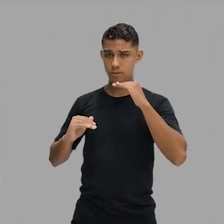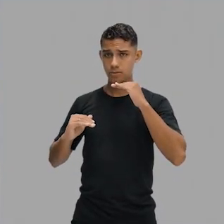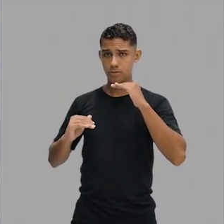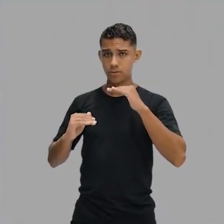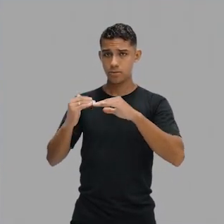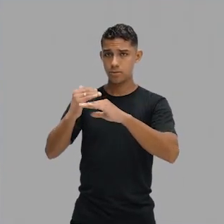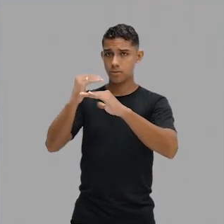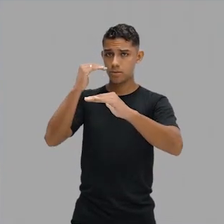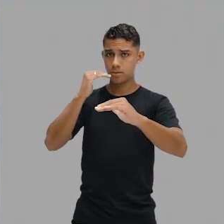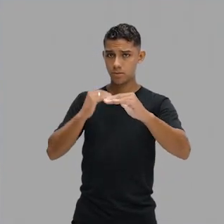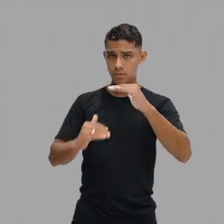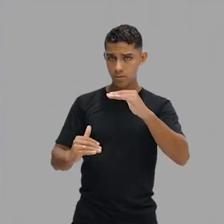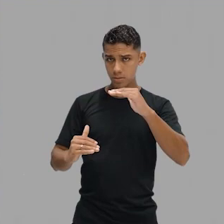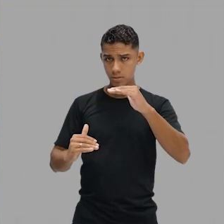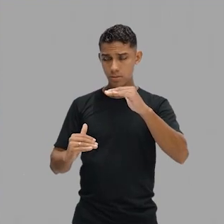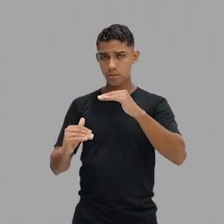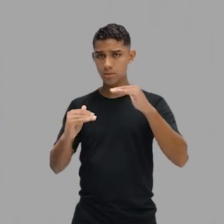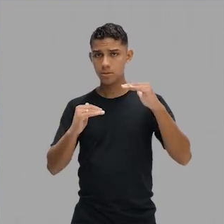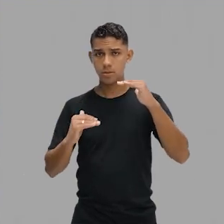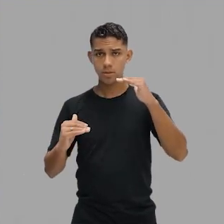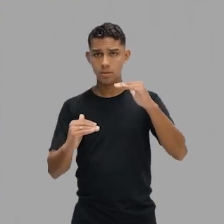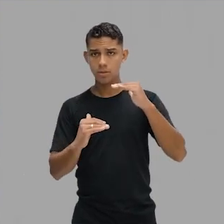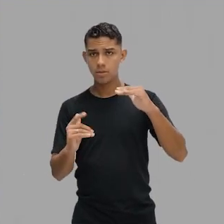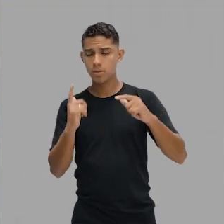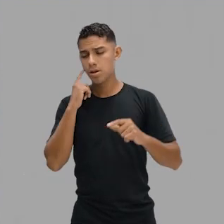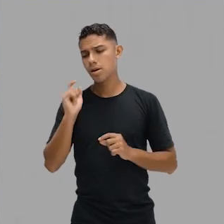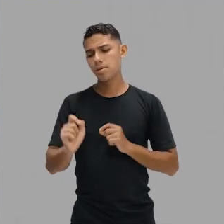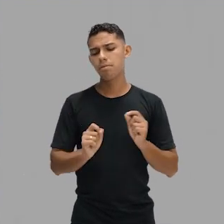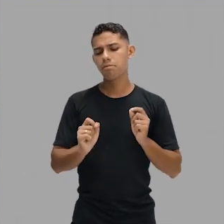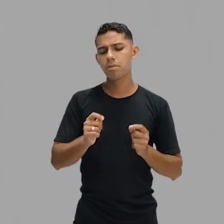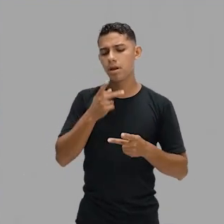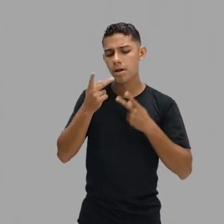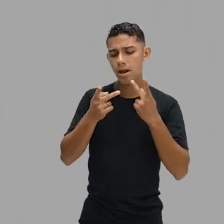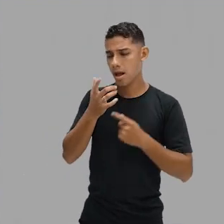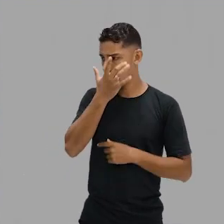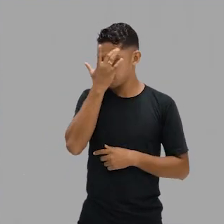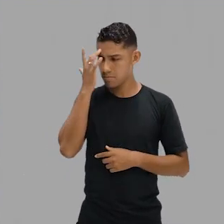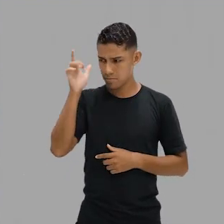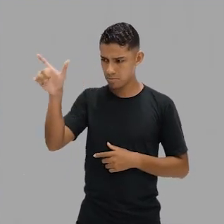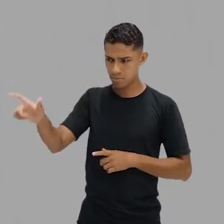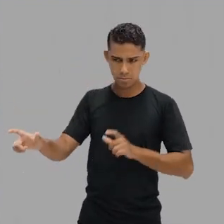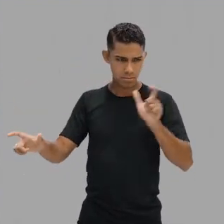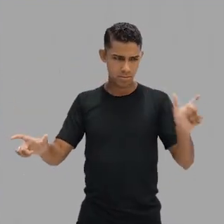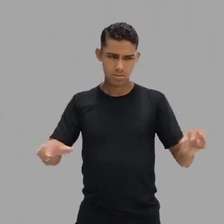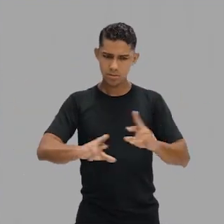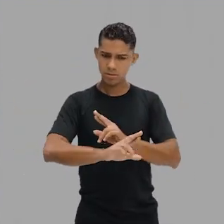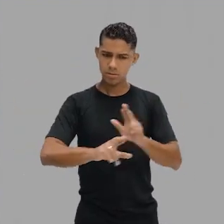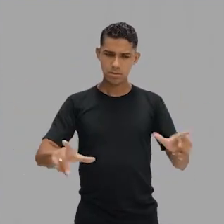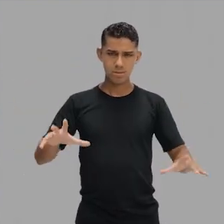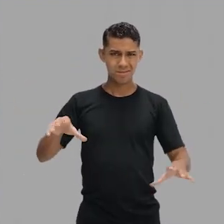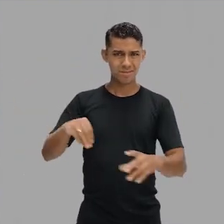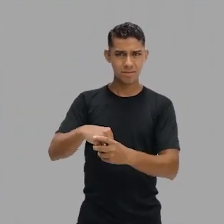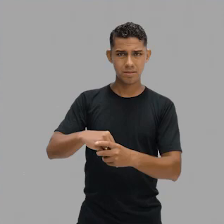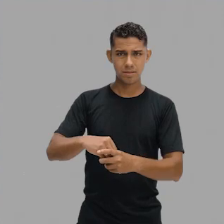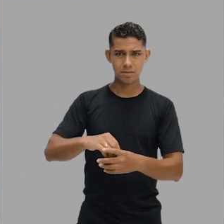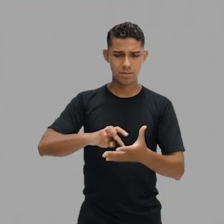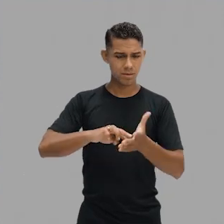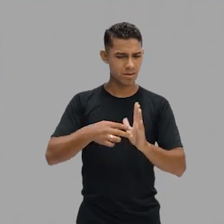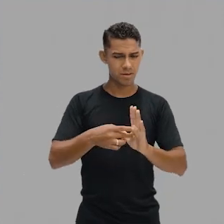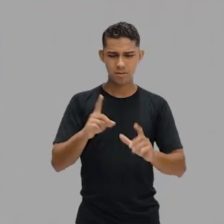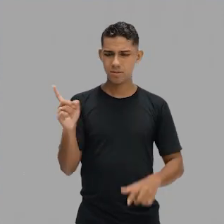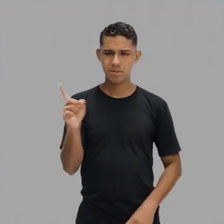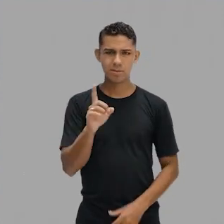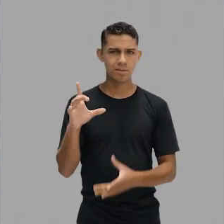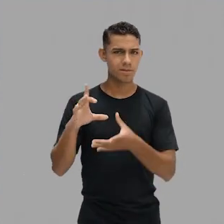falar sobre o que deixa as pessoas diferentes das outras. Bom, não está encaixado direito,